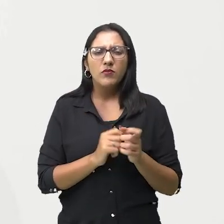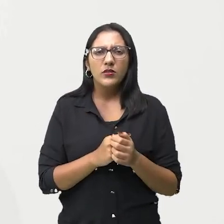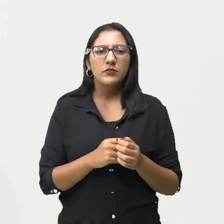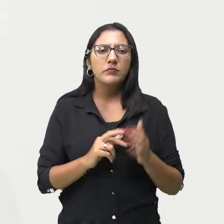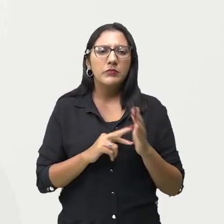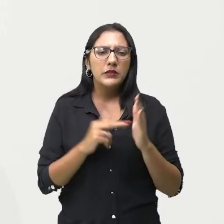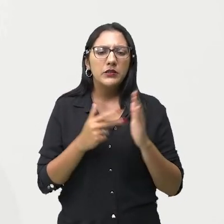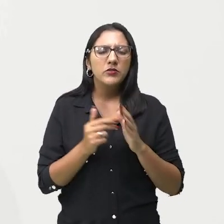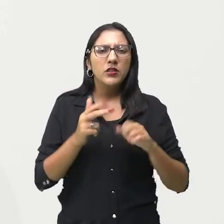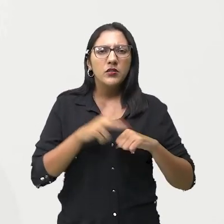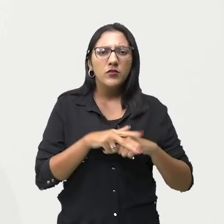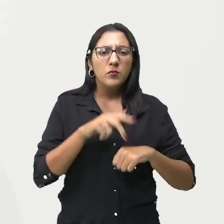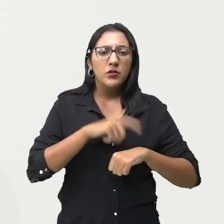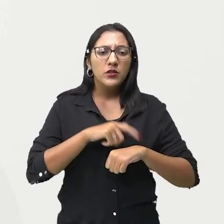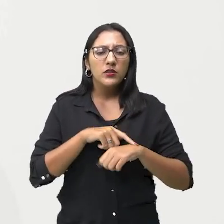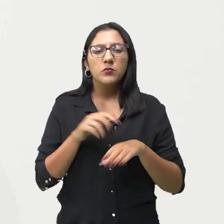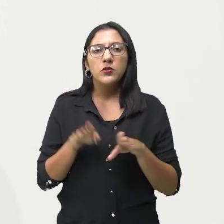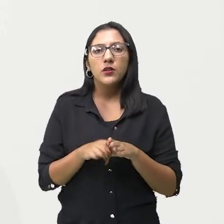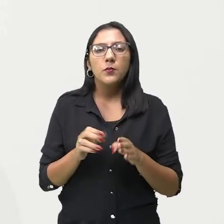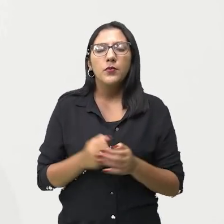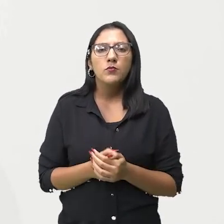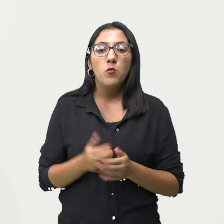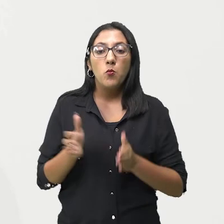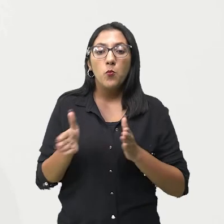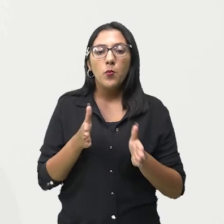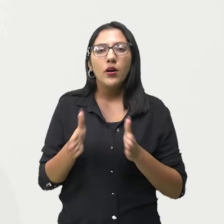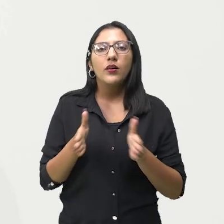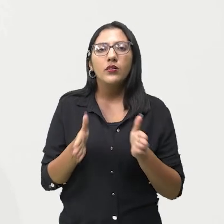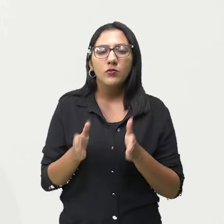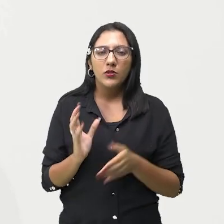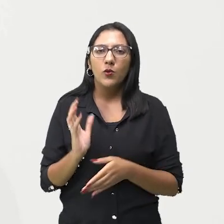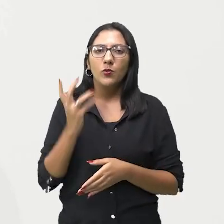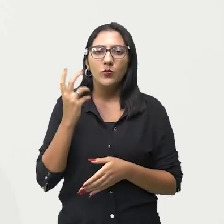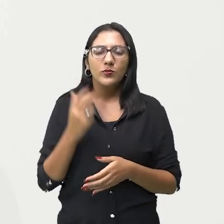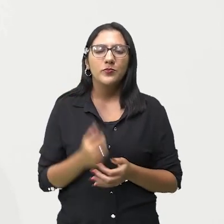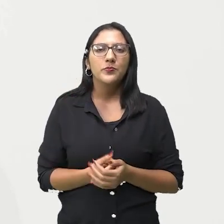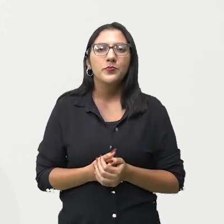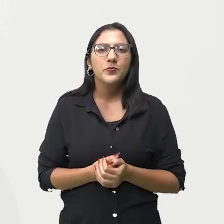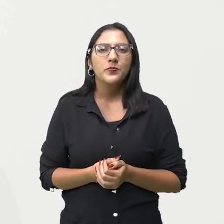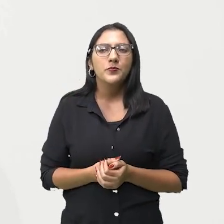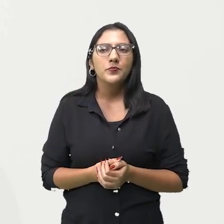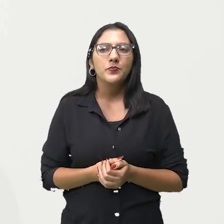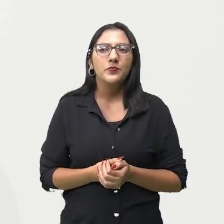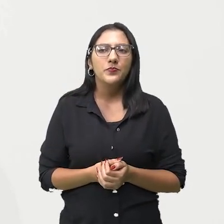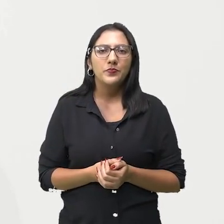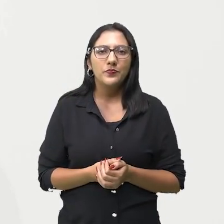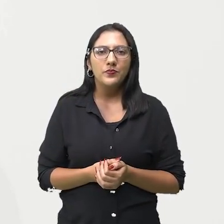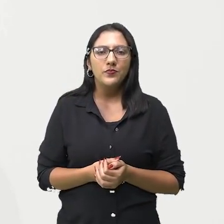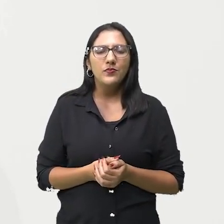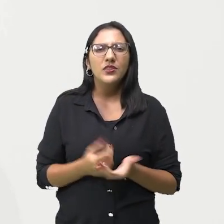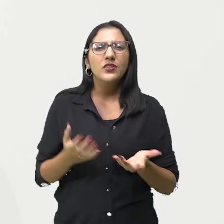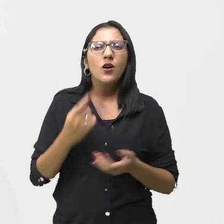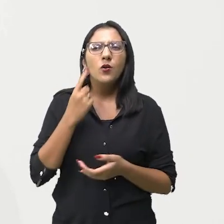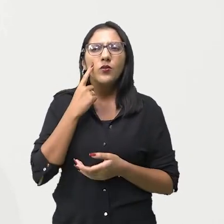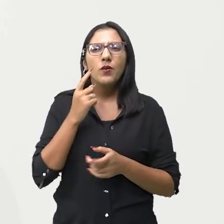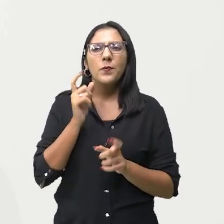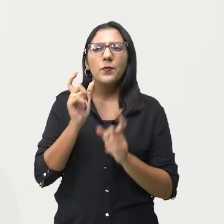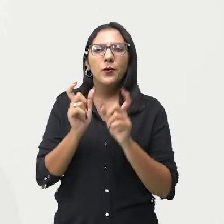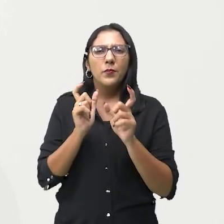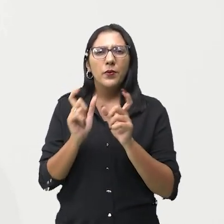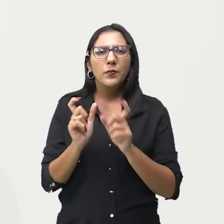e também ao tempo verbal predominante dentro do texto, tá bom? E agora sobre as falas